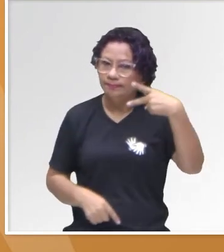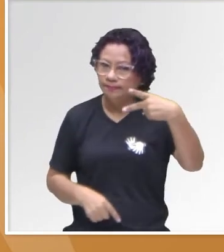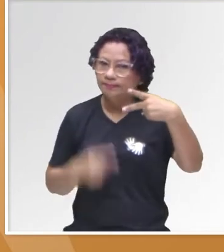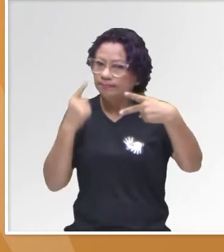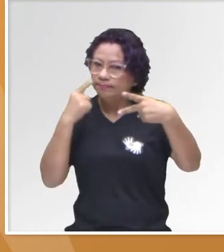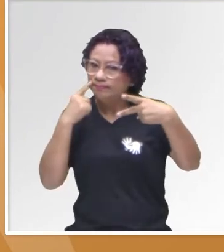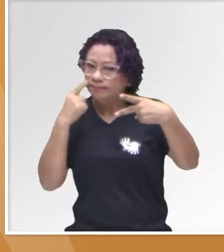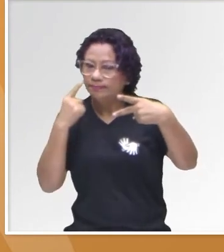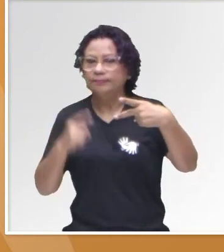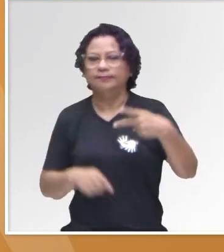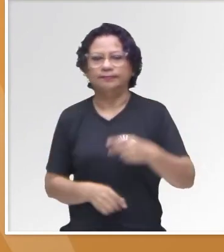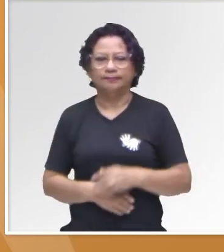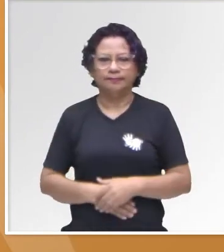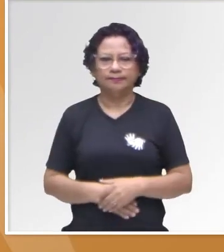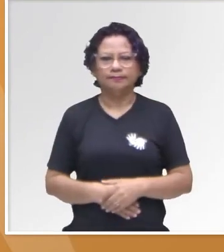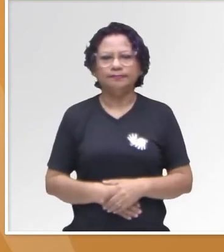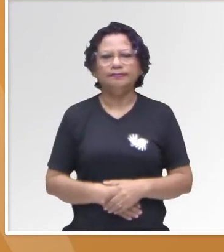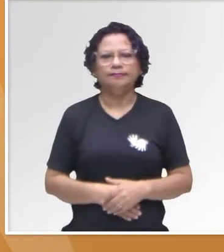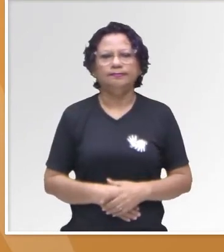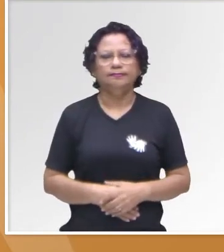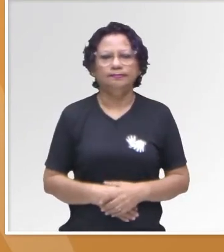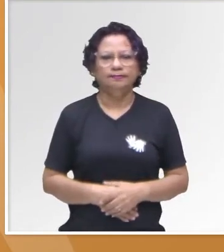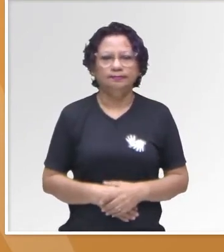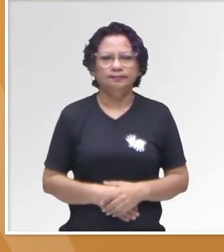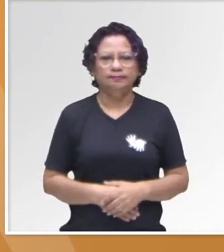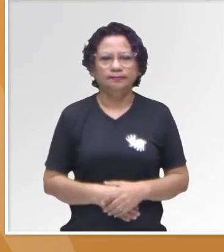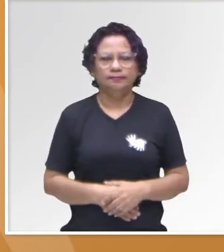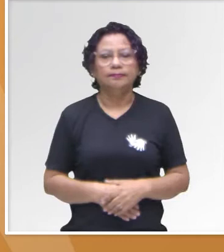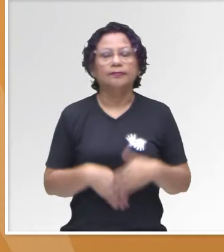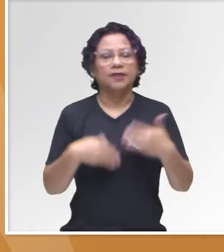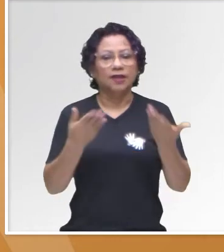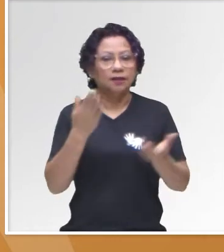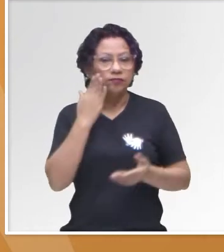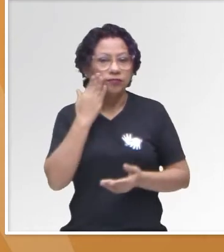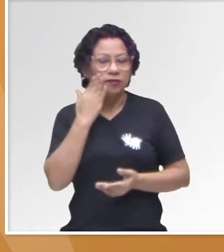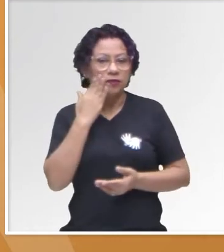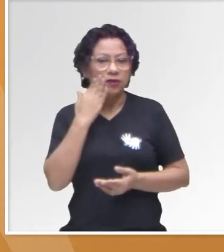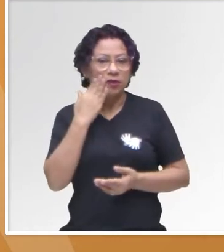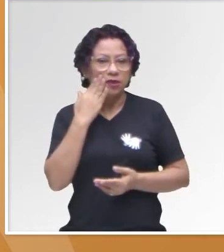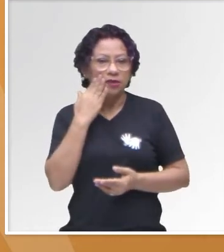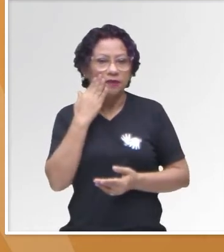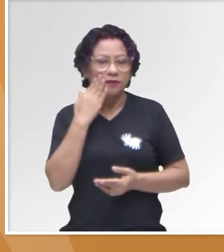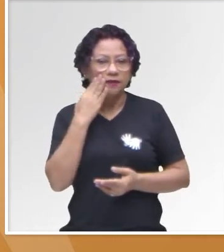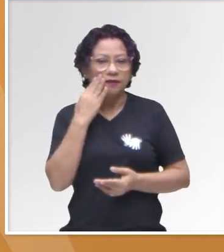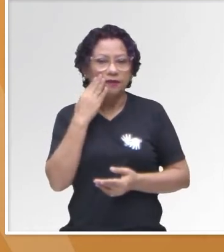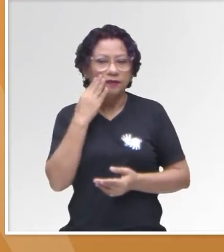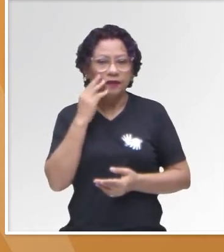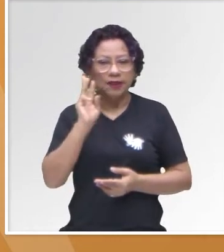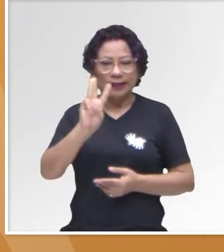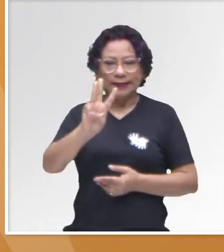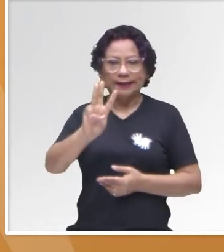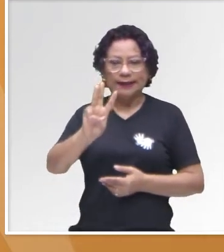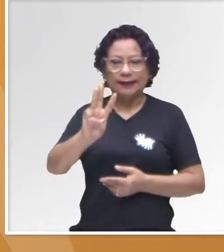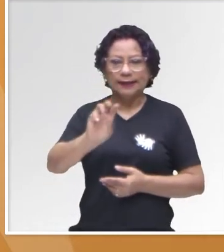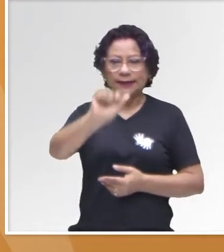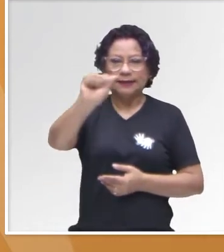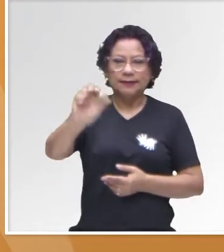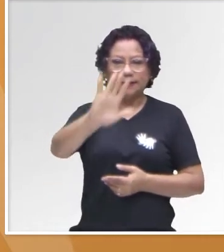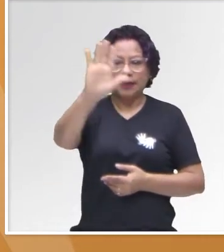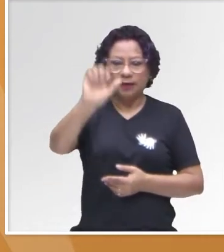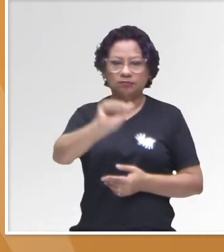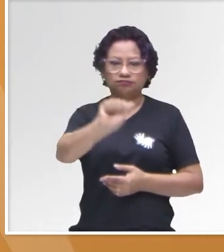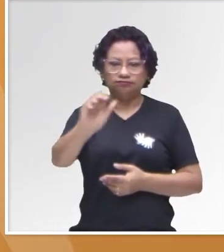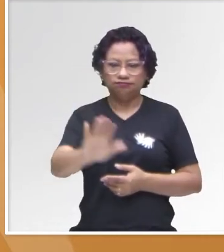também países em desenvolvimento. E eu coloquei também 3 imagens para a gente representar isso, que